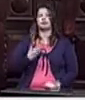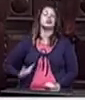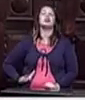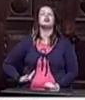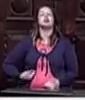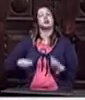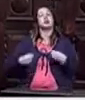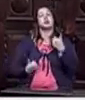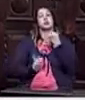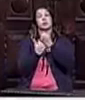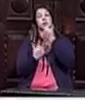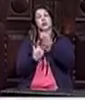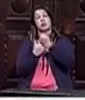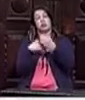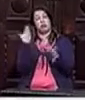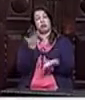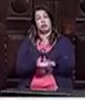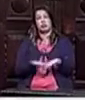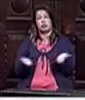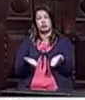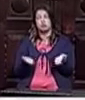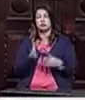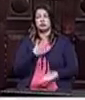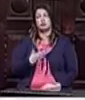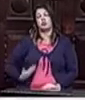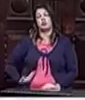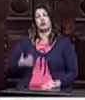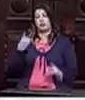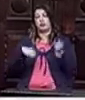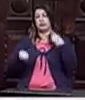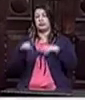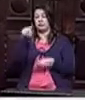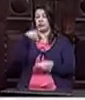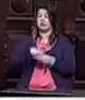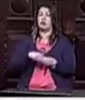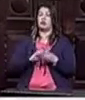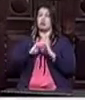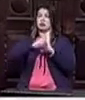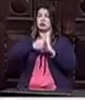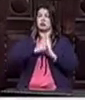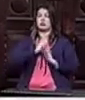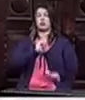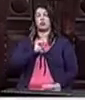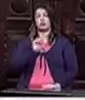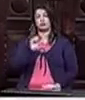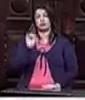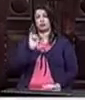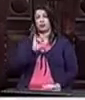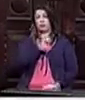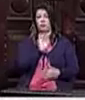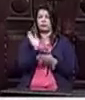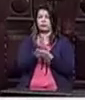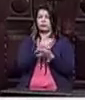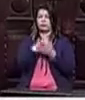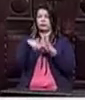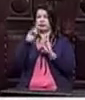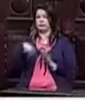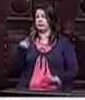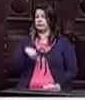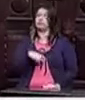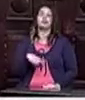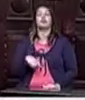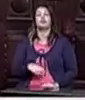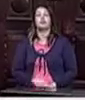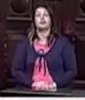que sustentou esse governo até hoje e que votou nesse governo, que votou nas isenções fiscais. Essa responsabilidade não é só daquele que em breve pode